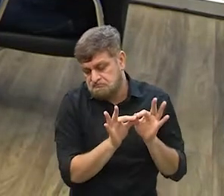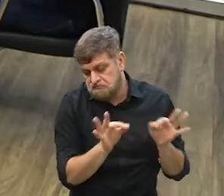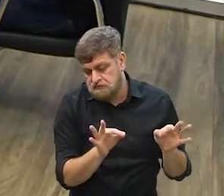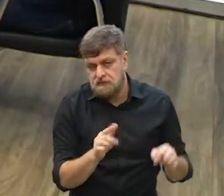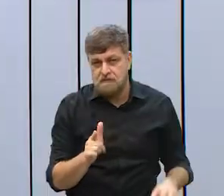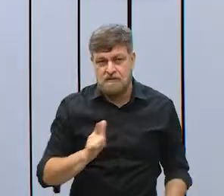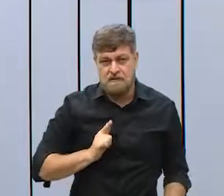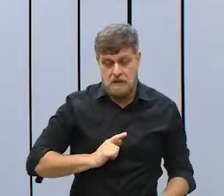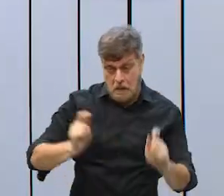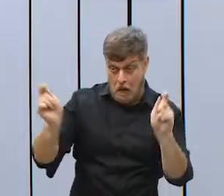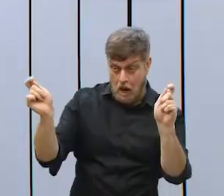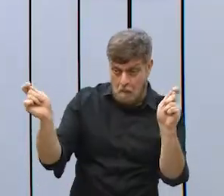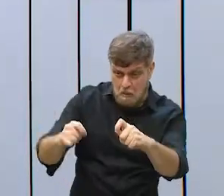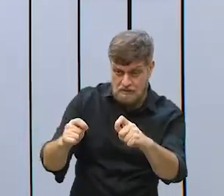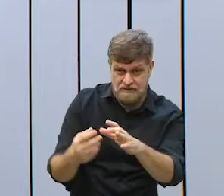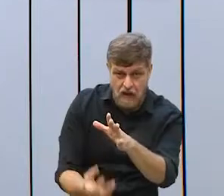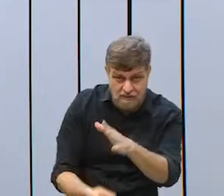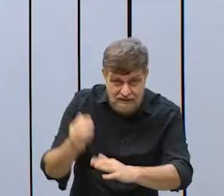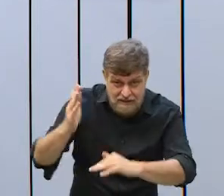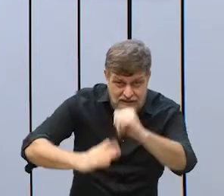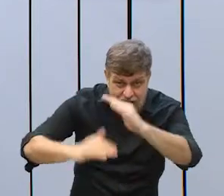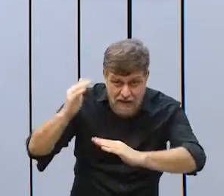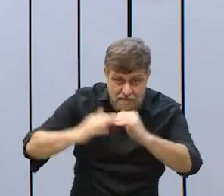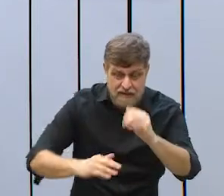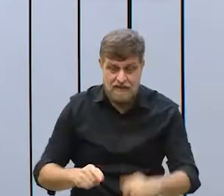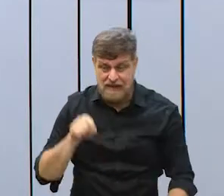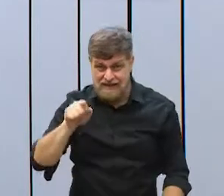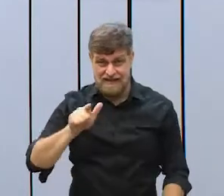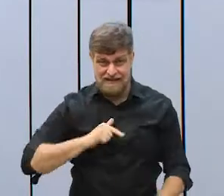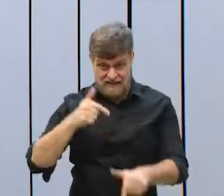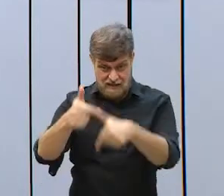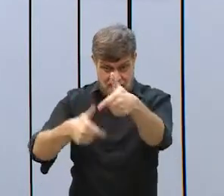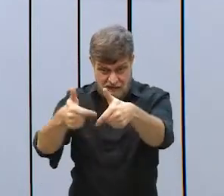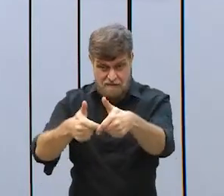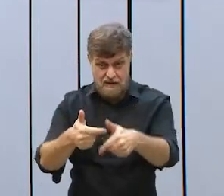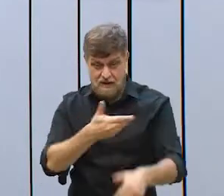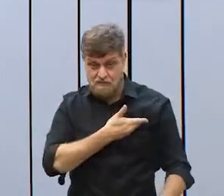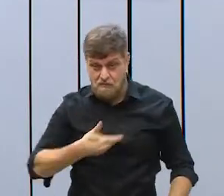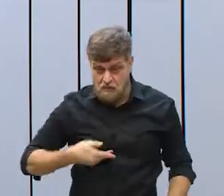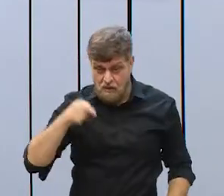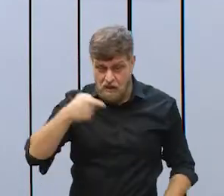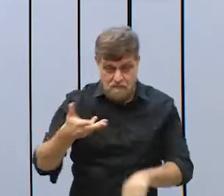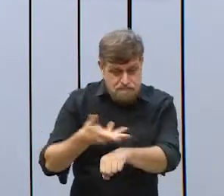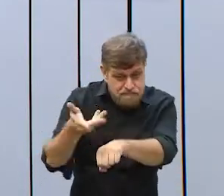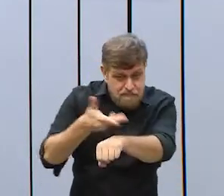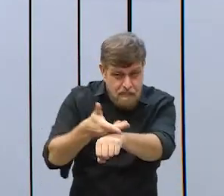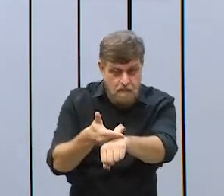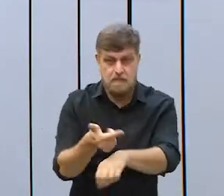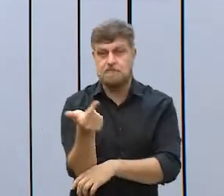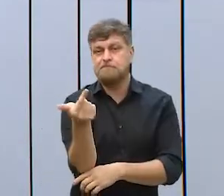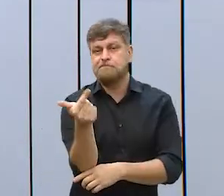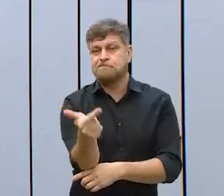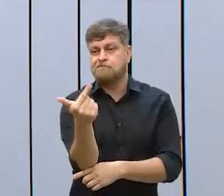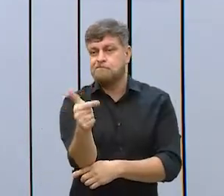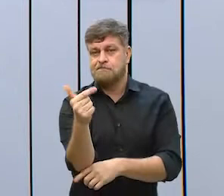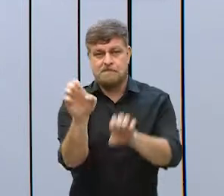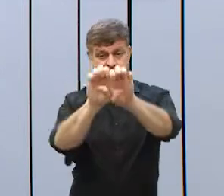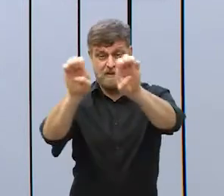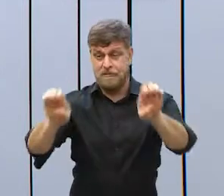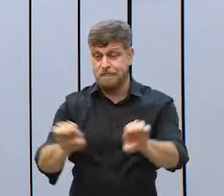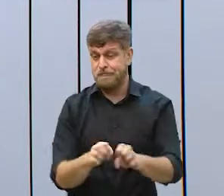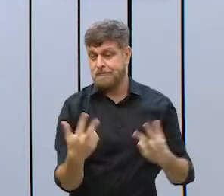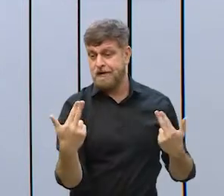Essa potência não se faz na prática em maquinário, em serviço, em agilidade estrutural.